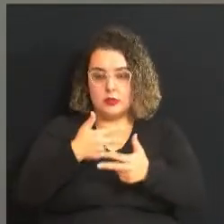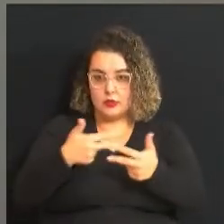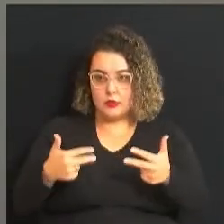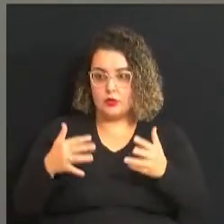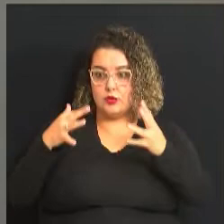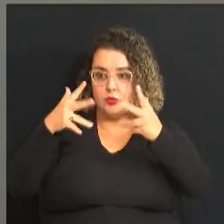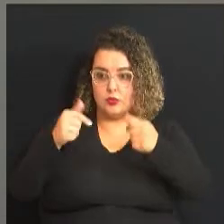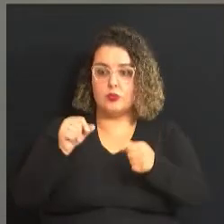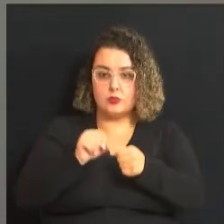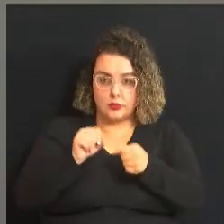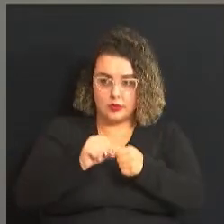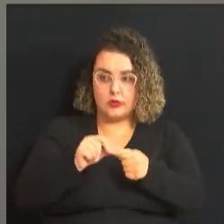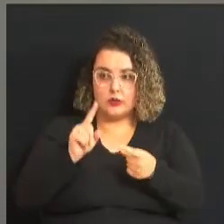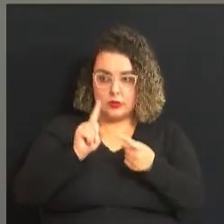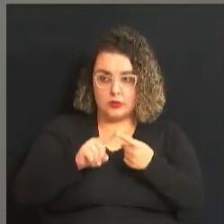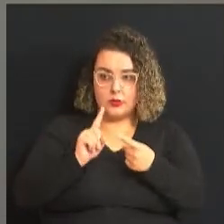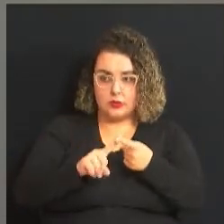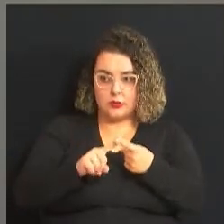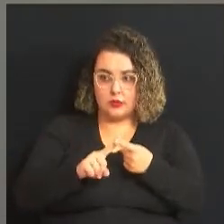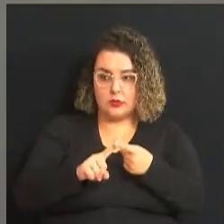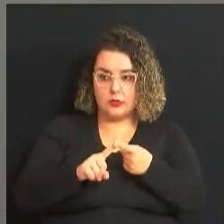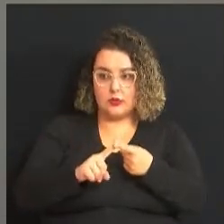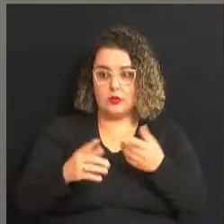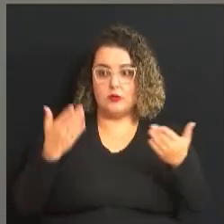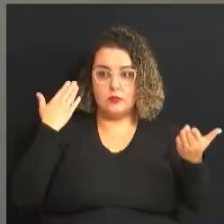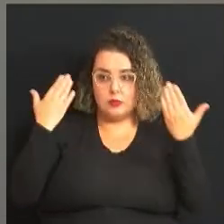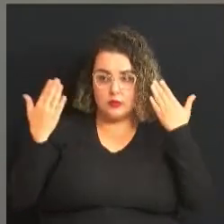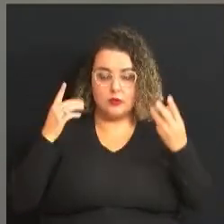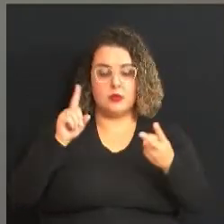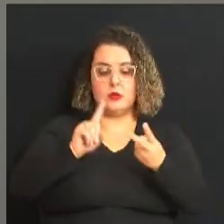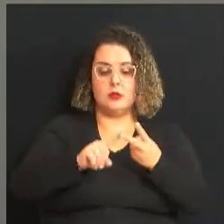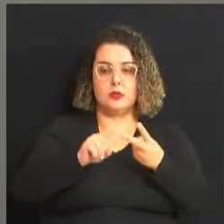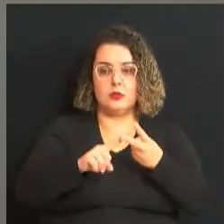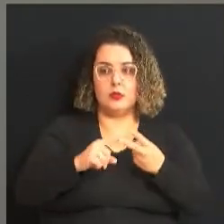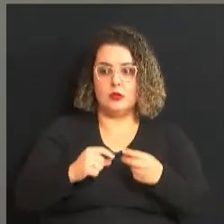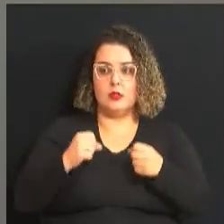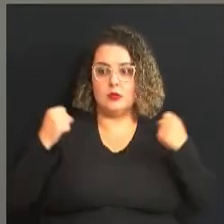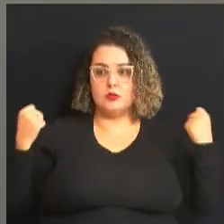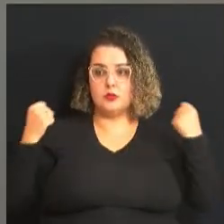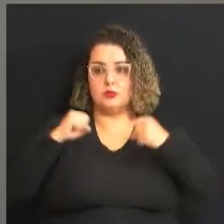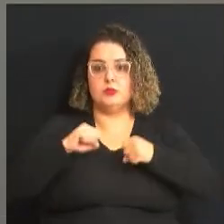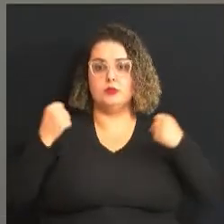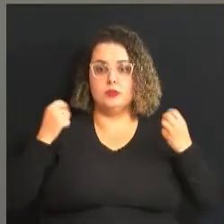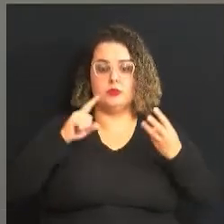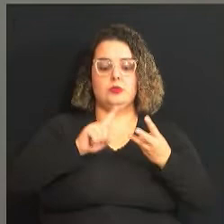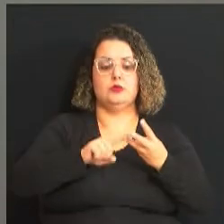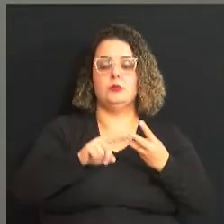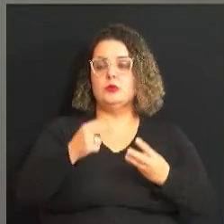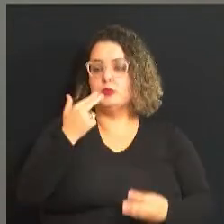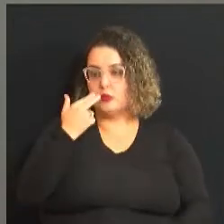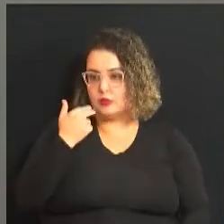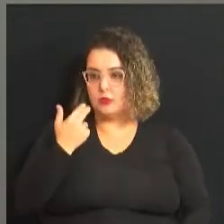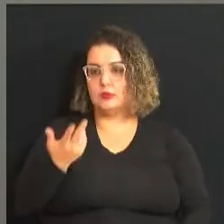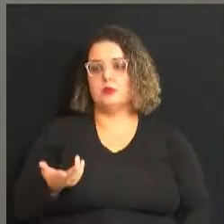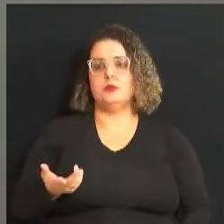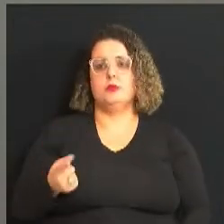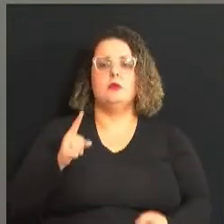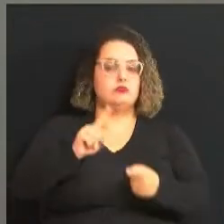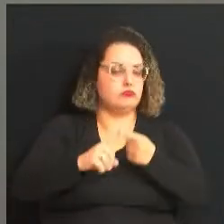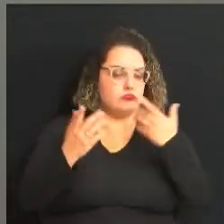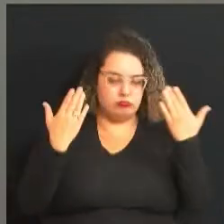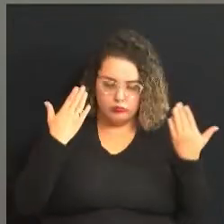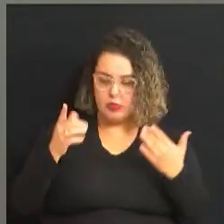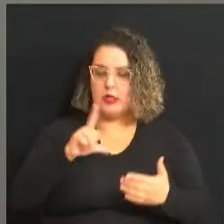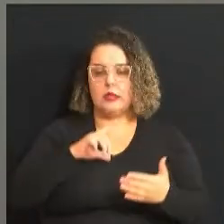deveria fazer, né? Que é psicólogo, atividade física e nutricionista. Todo mundo deveria passar com um psicólogo, fazer alguma atividade física e passar